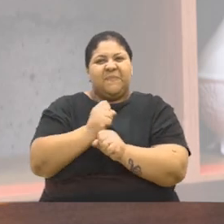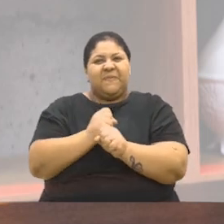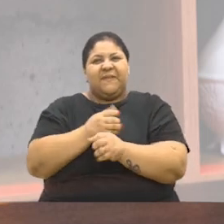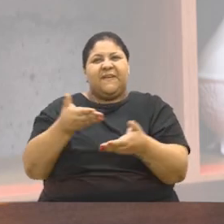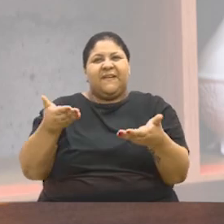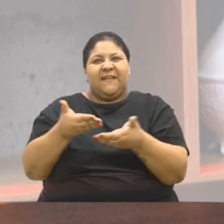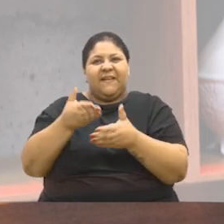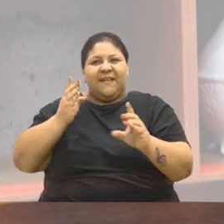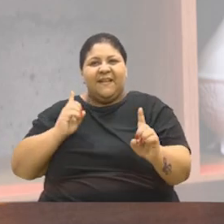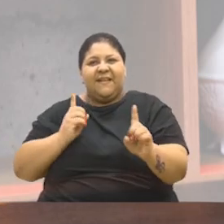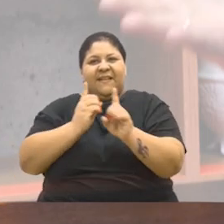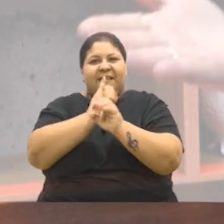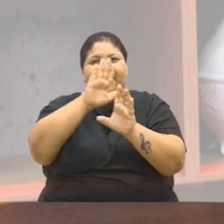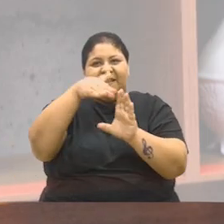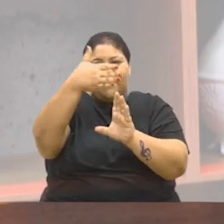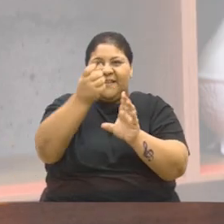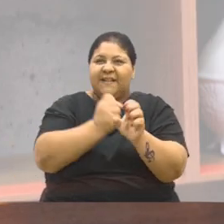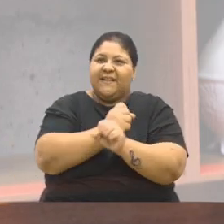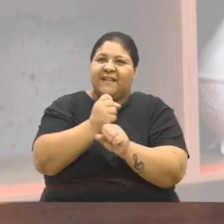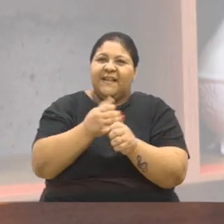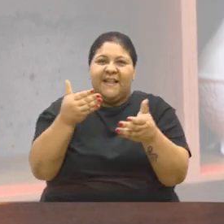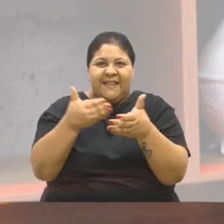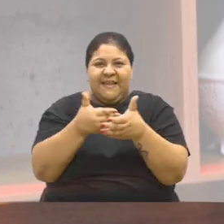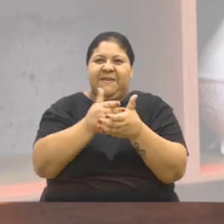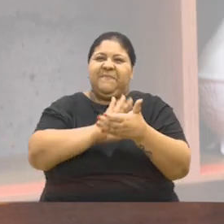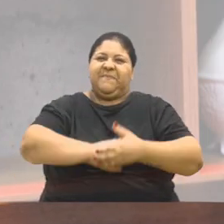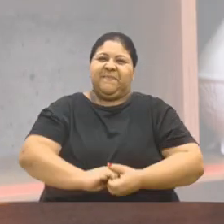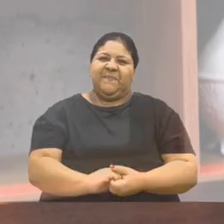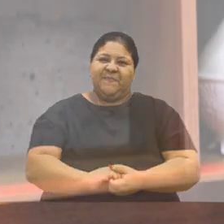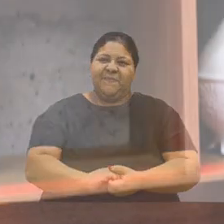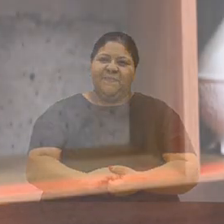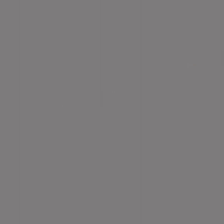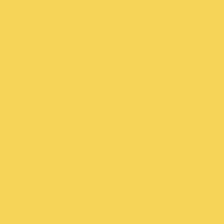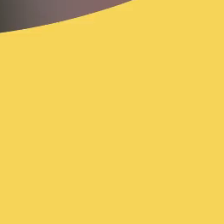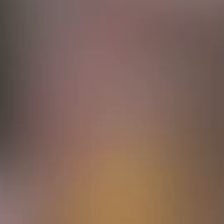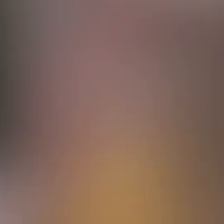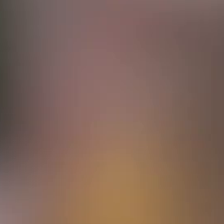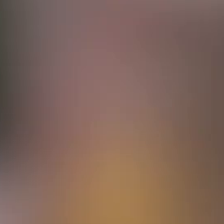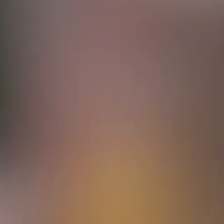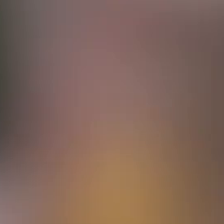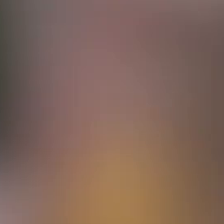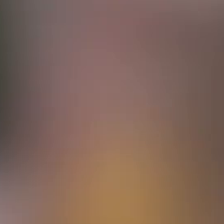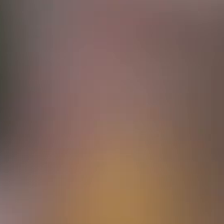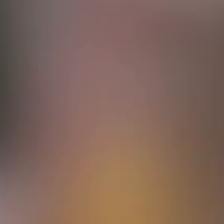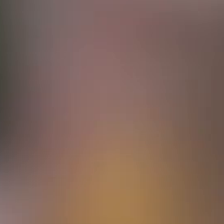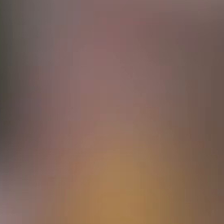de 2024 e a gente se encontra por aí no próximo ano. Até!